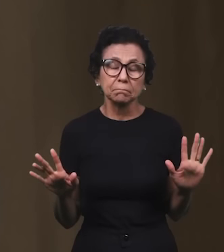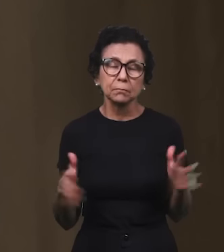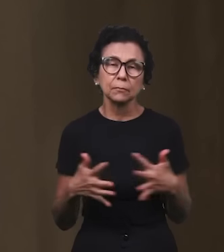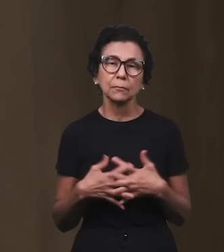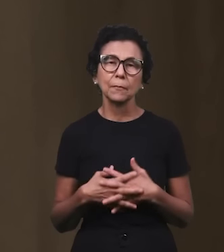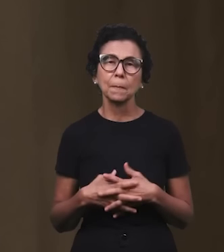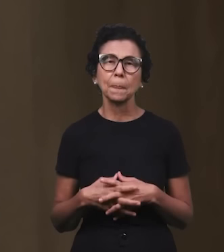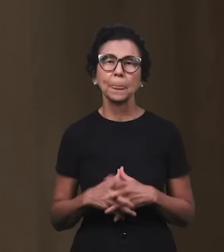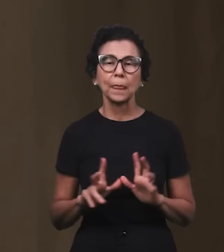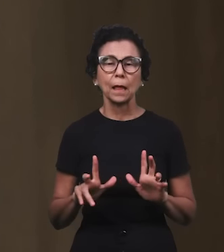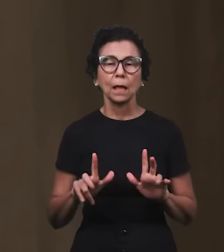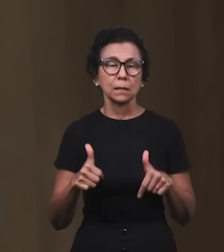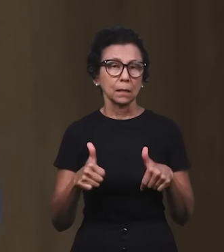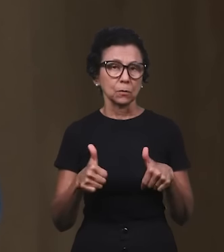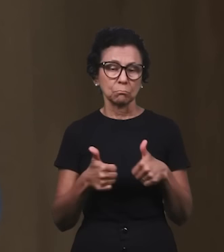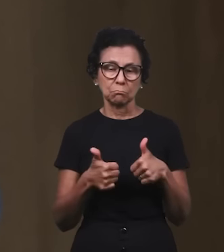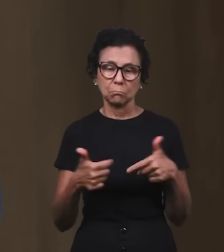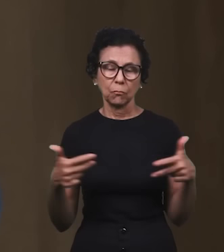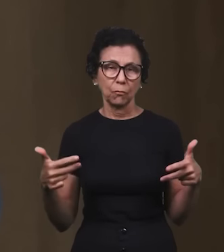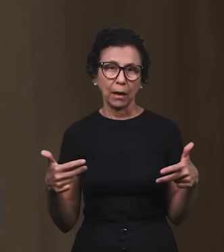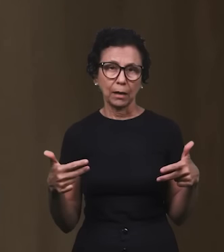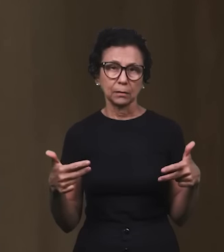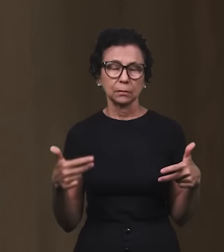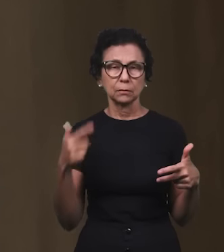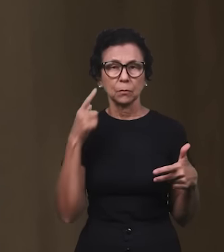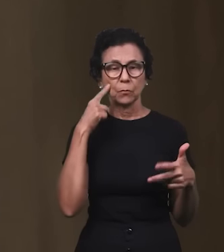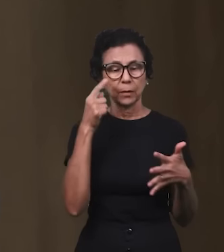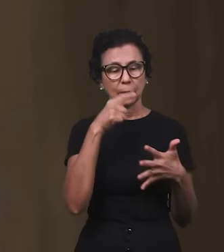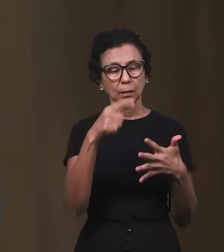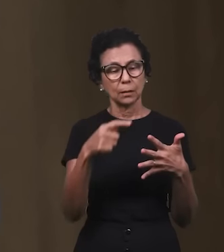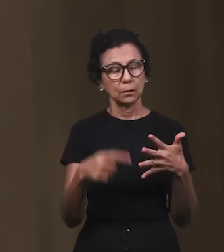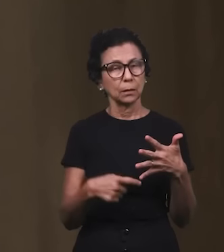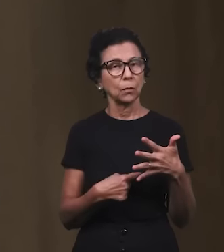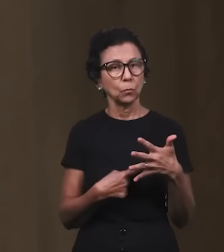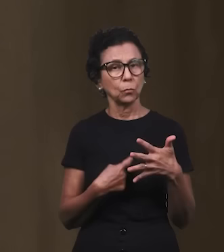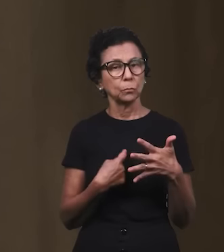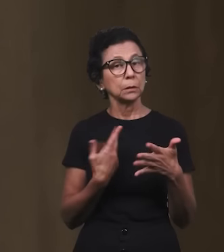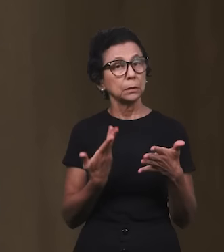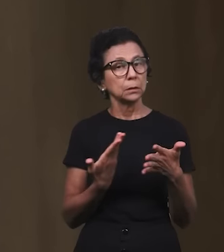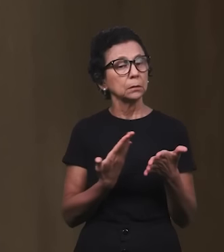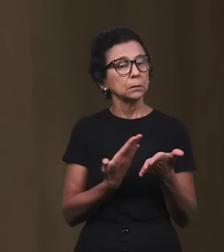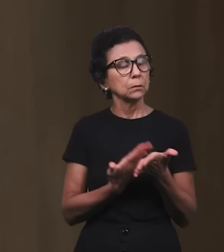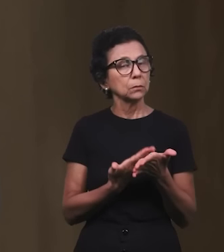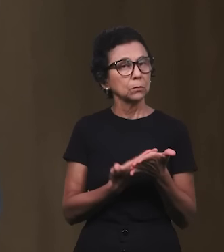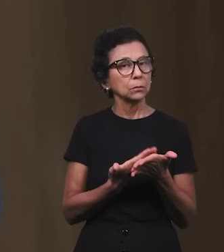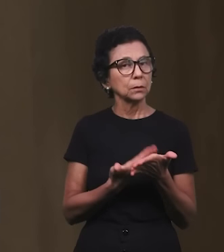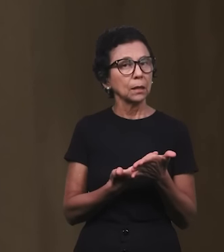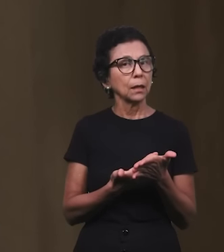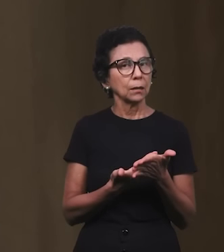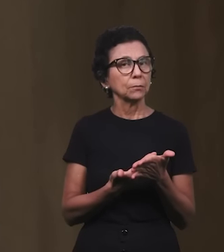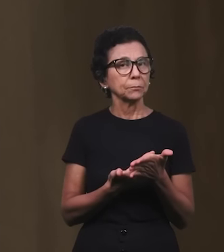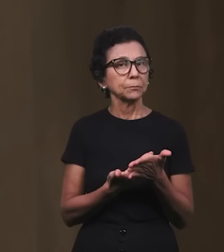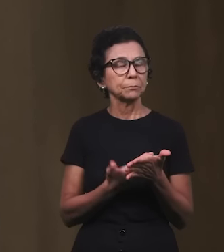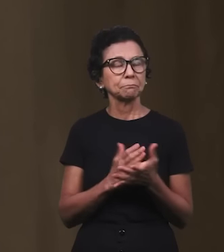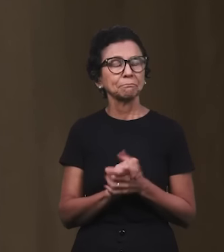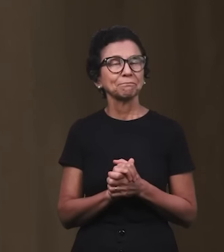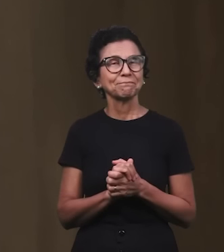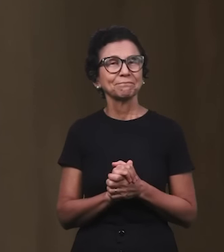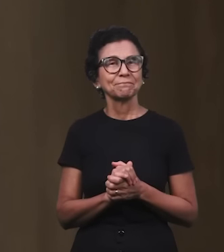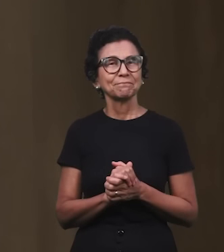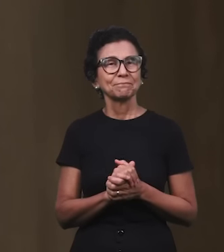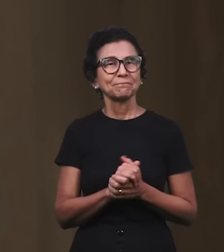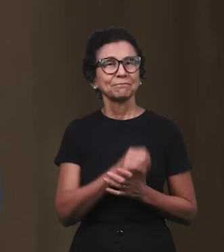as operações, nós vamos ver cada uma delas e nós vamos estudar aqui essas operações do Espírito Santo no